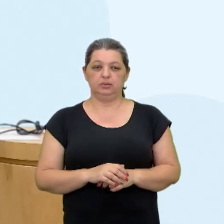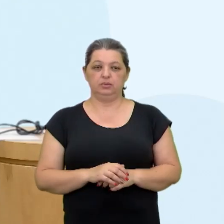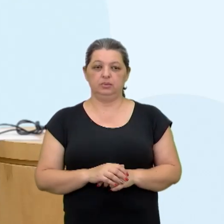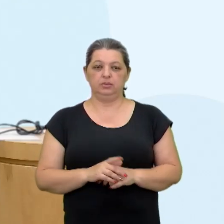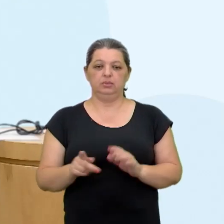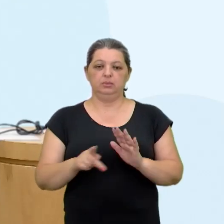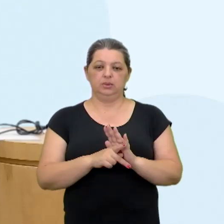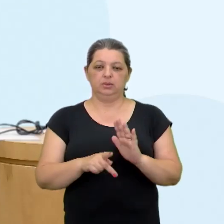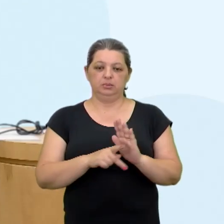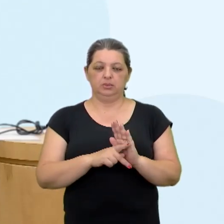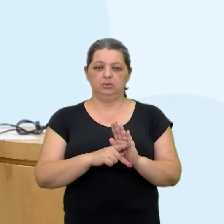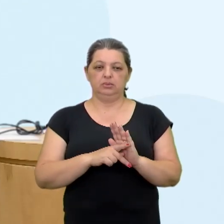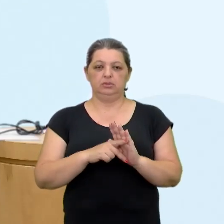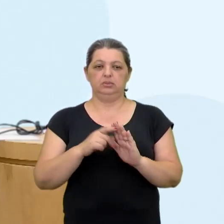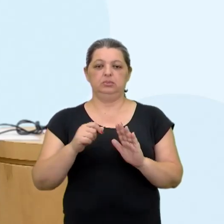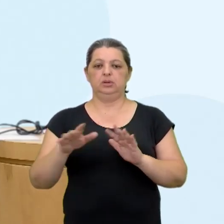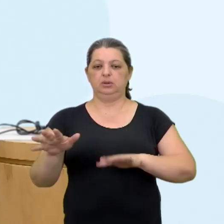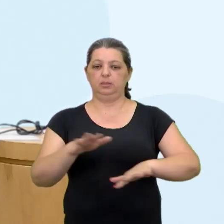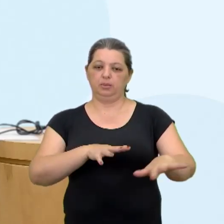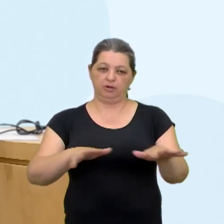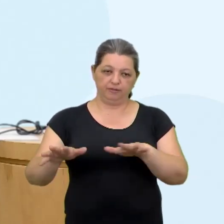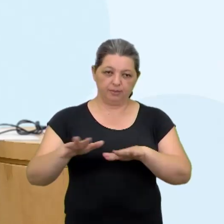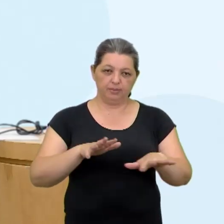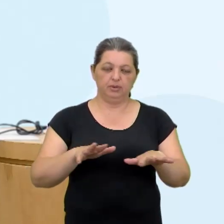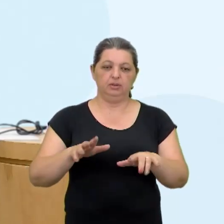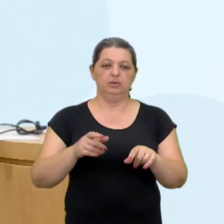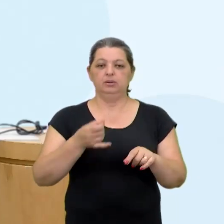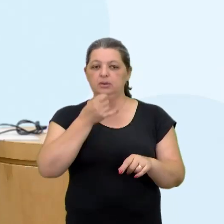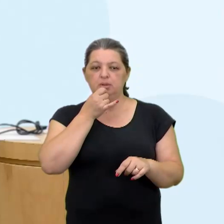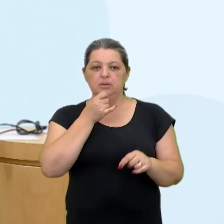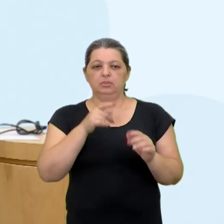colocar sensores. Sensor de movimento, ou por exemplo, quero